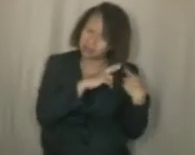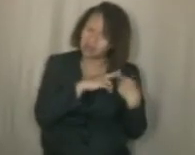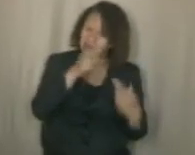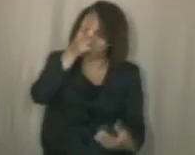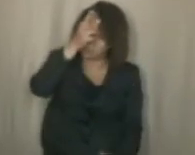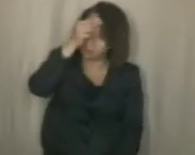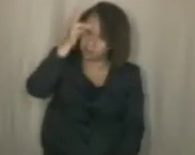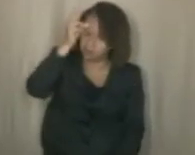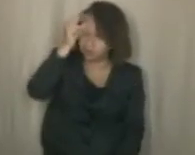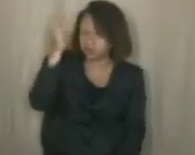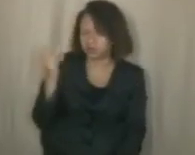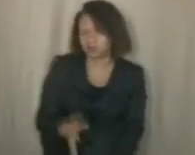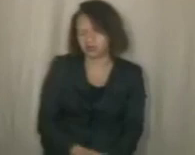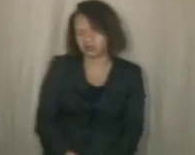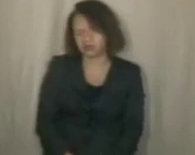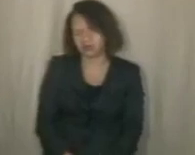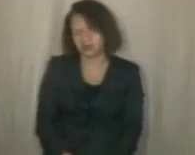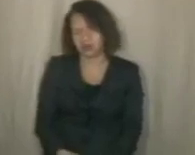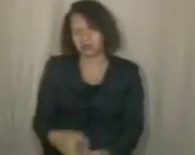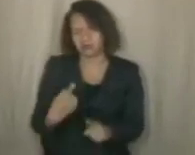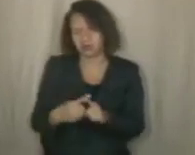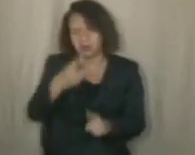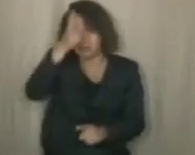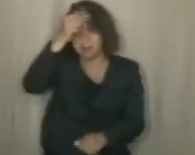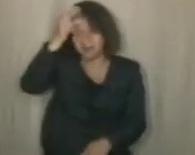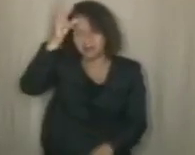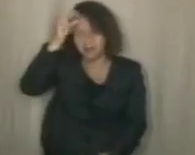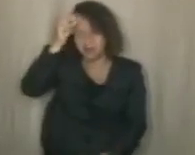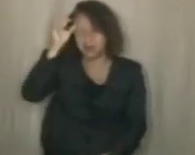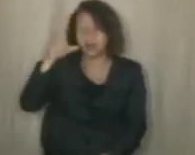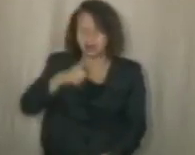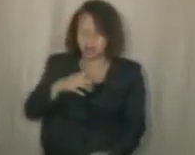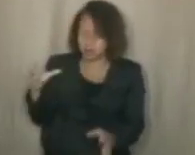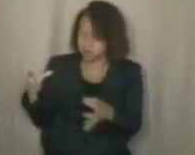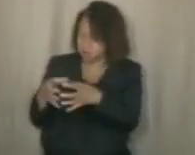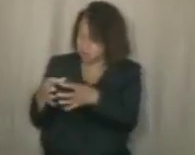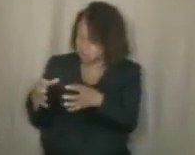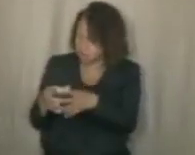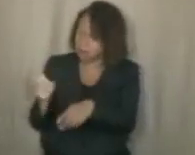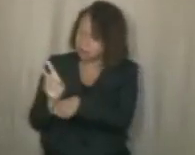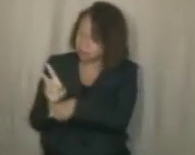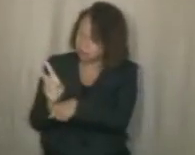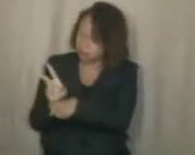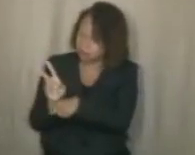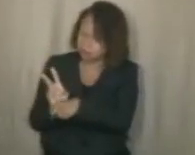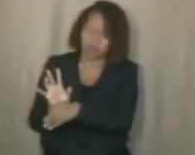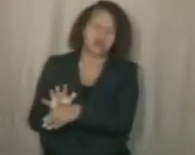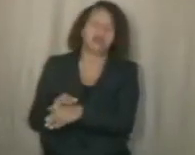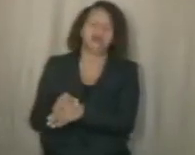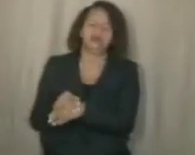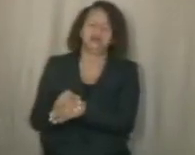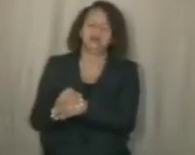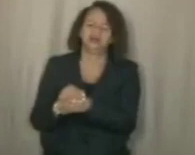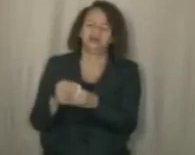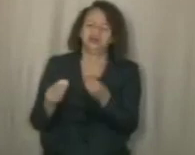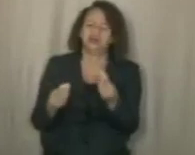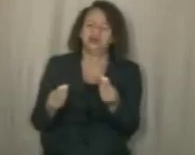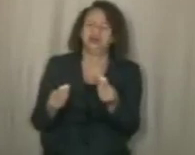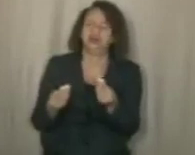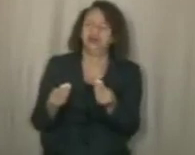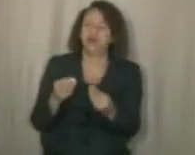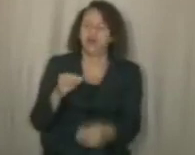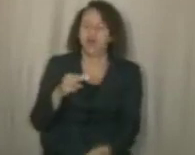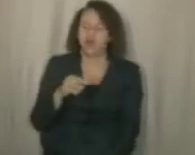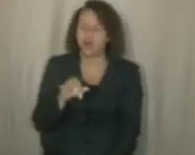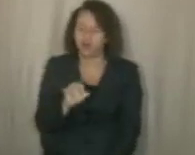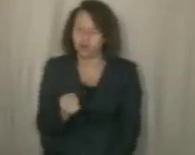da prefeitura porque a prefeitura tem uma equipe de manutenção e aqui não fala em geração de ônus para prefeitura